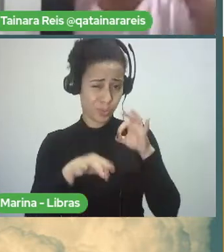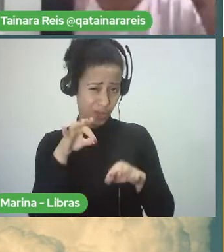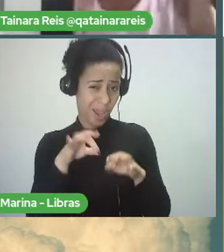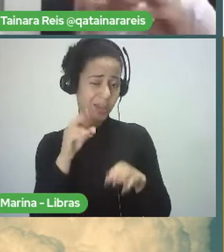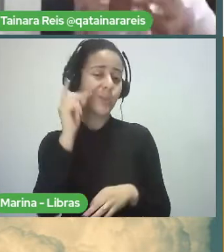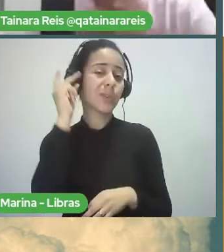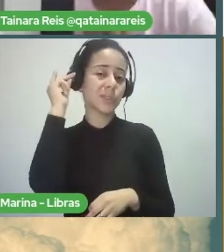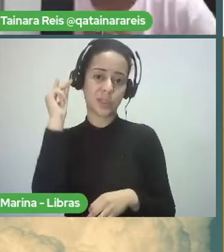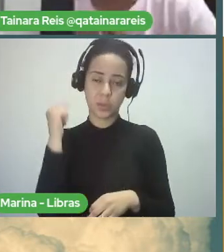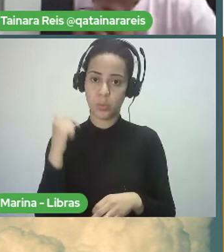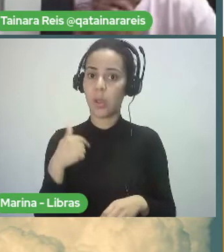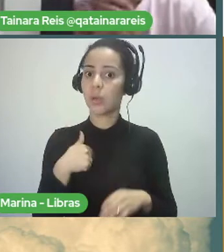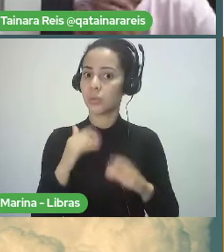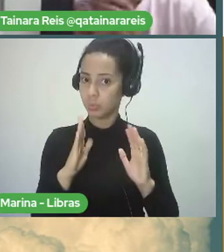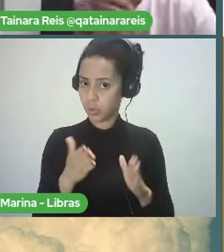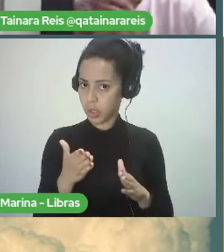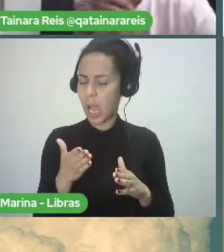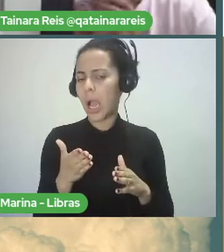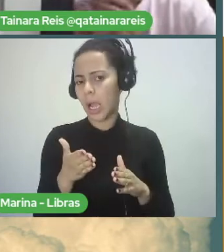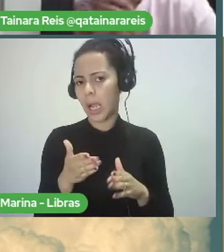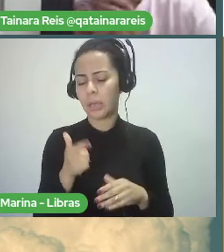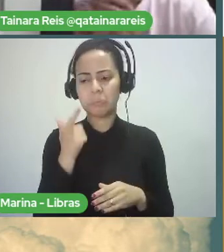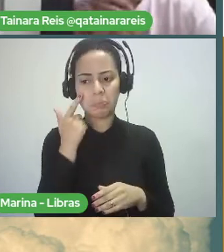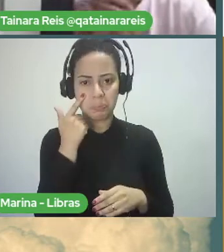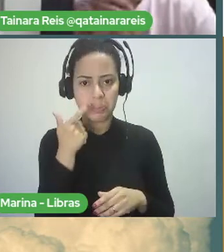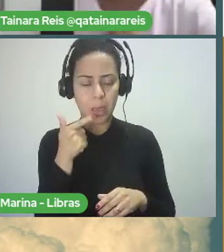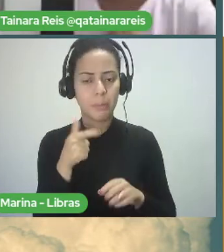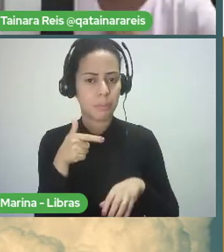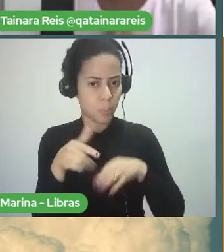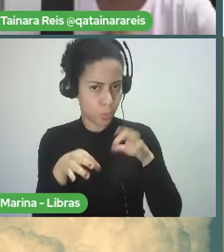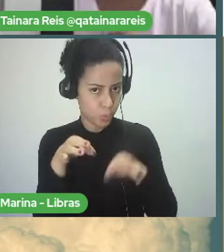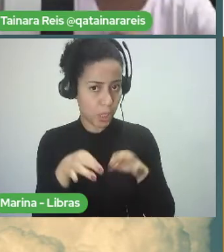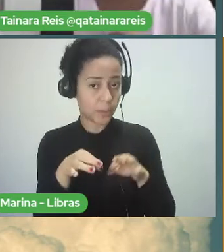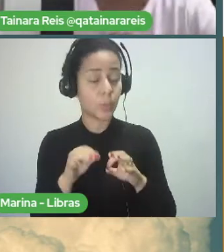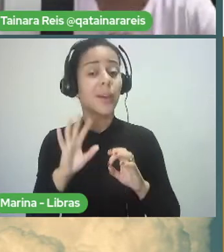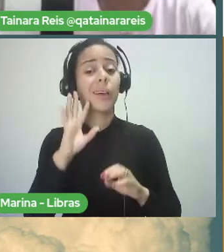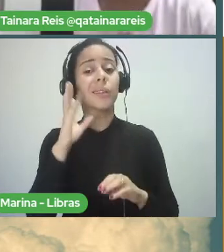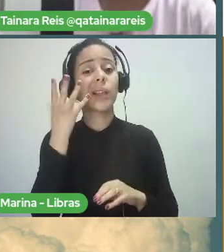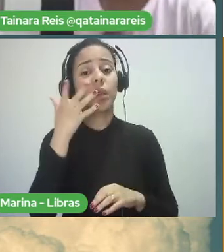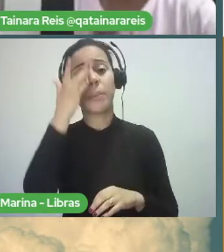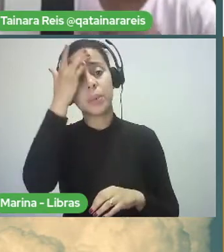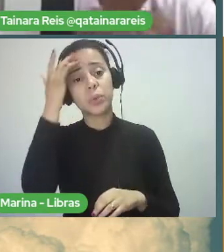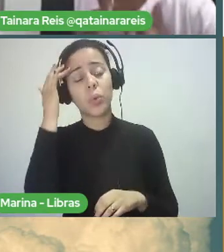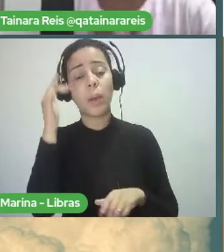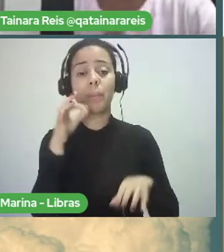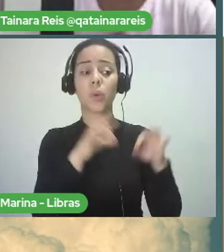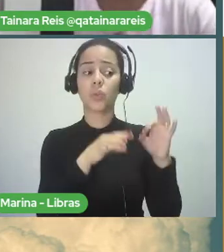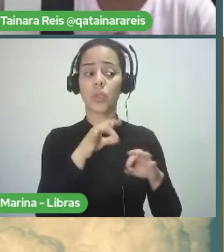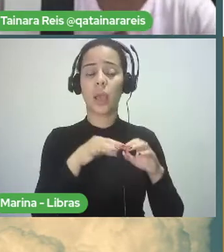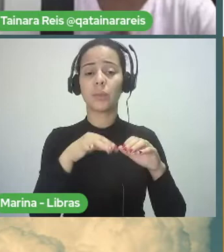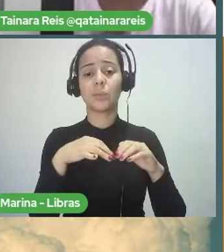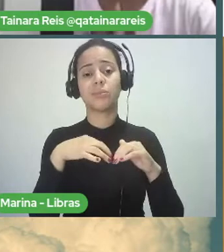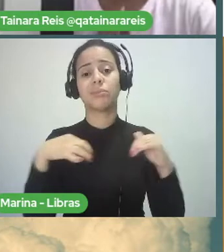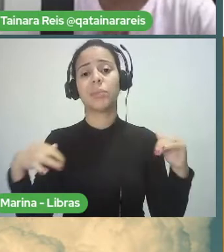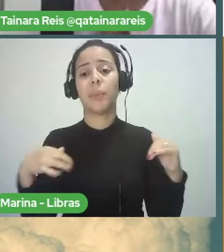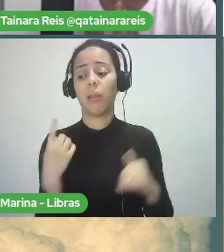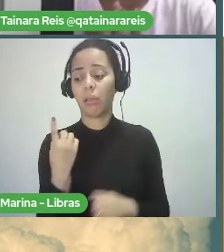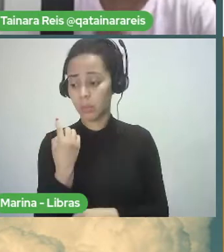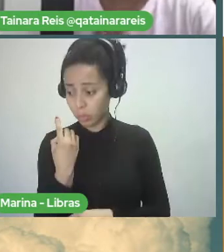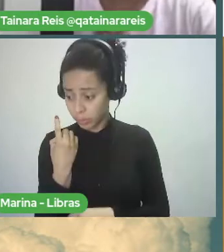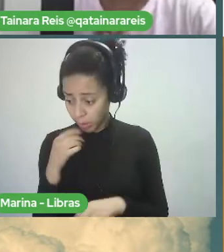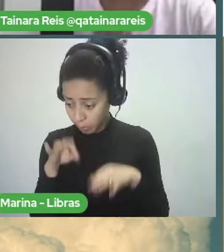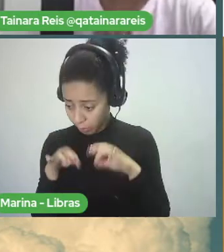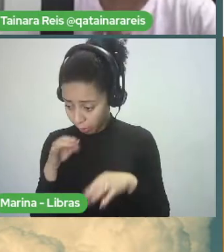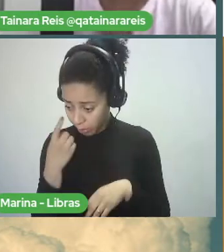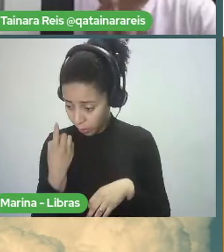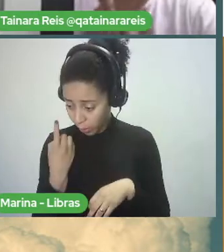empresas, era comum as pessoas QA trabalharem muito isoladas das pessoas desenvolvedoras. E uma prática da TOTWORKS é